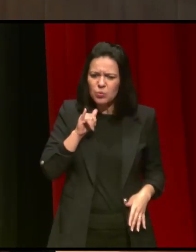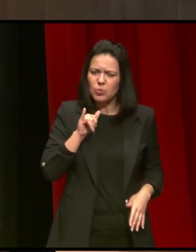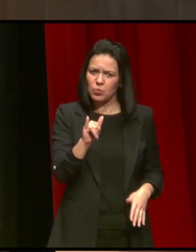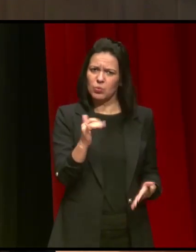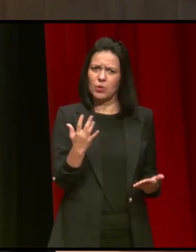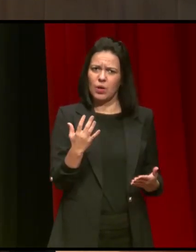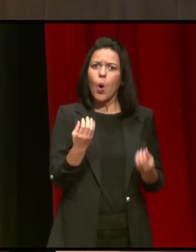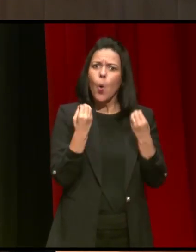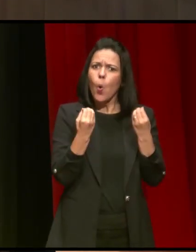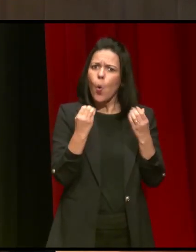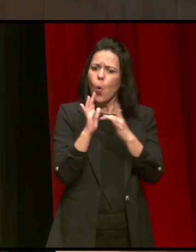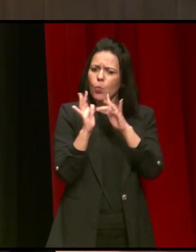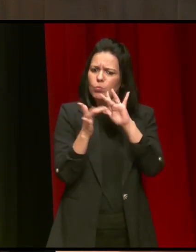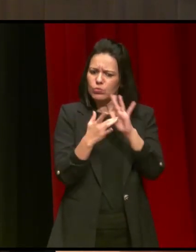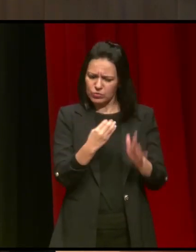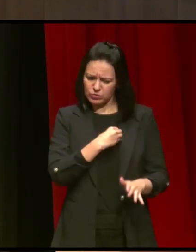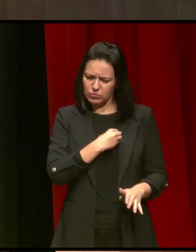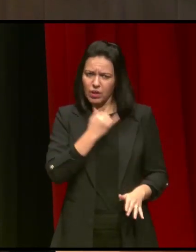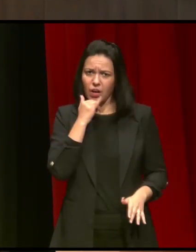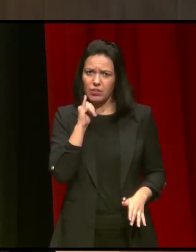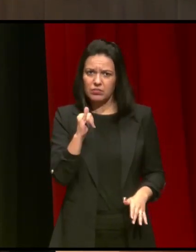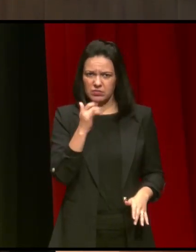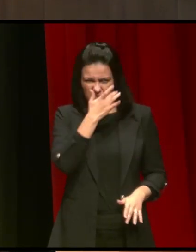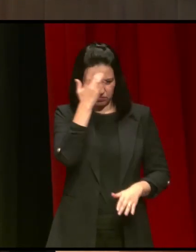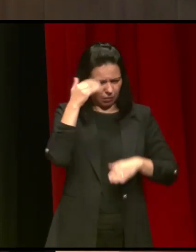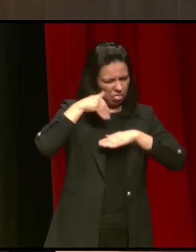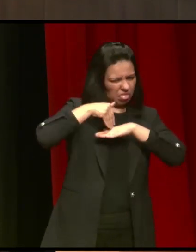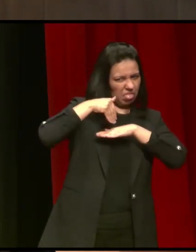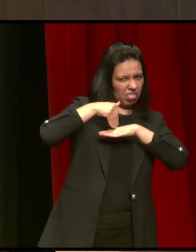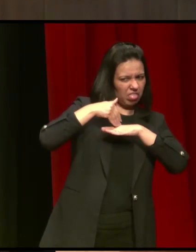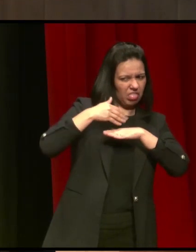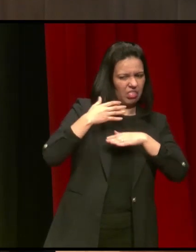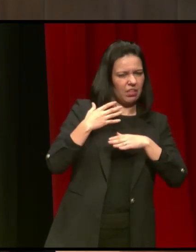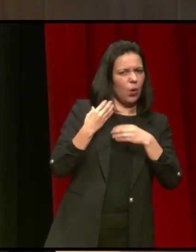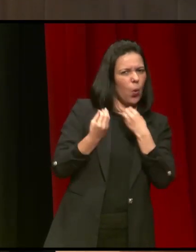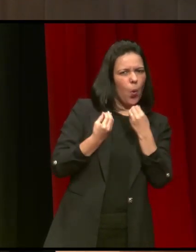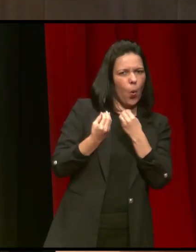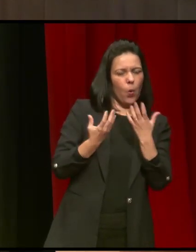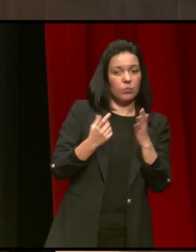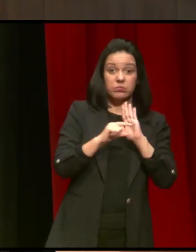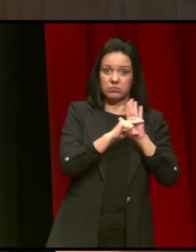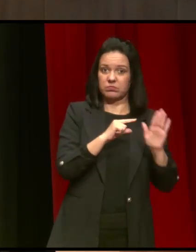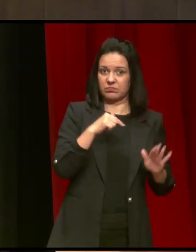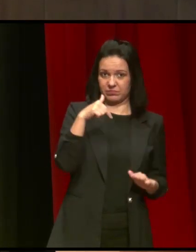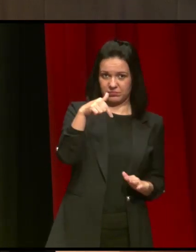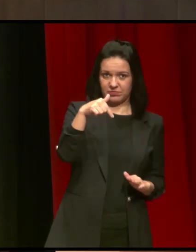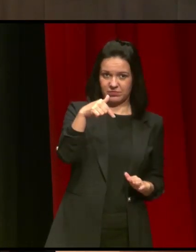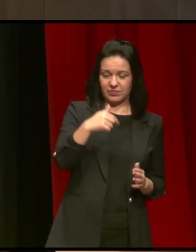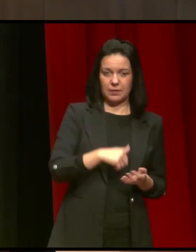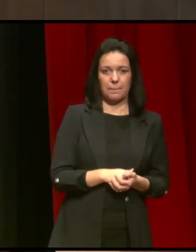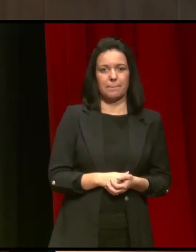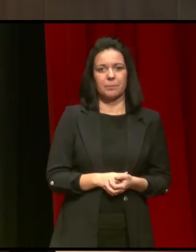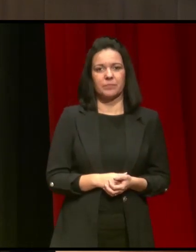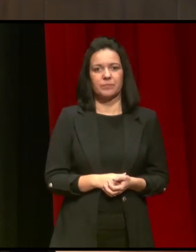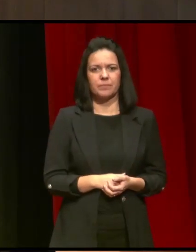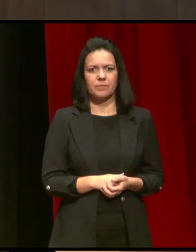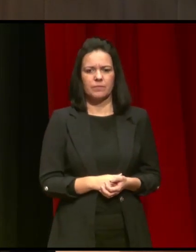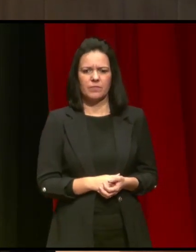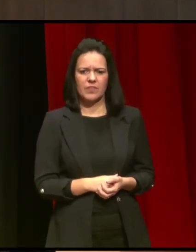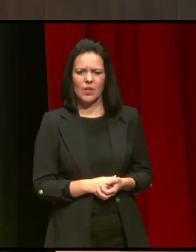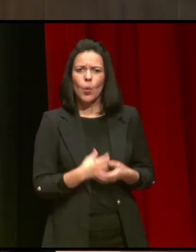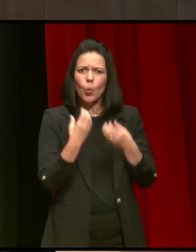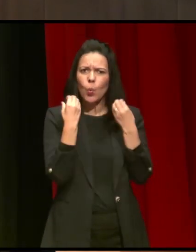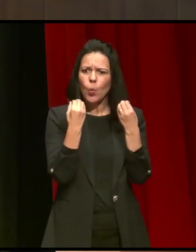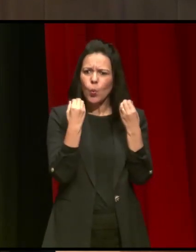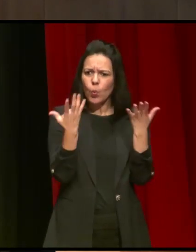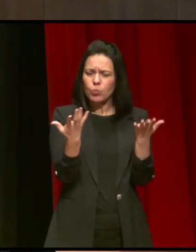atreve a perdoar pecados? É essa a pergunta, tá? Versículo 7, como ele se atreve a falar assim? Isso é